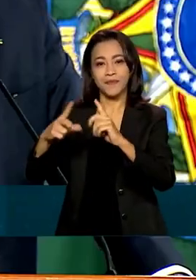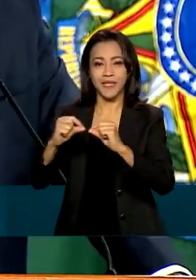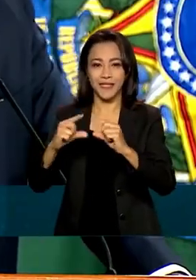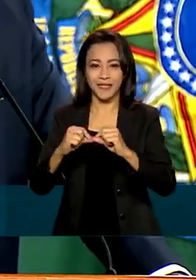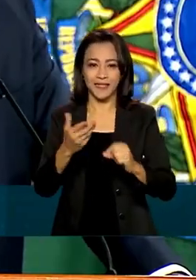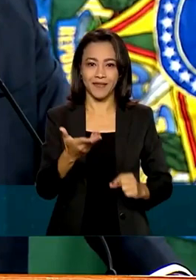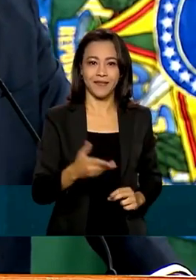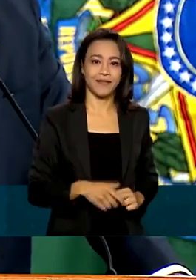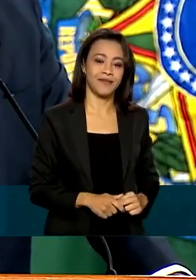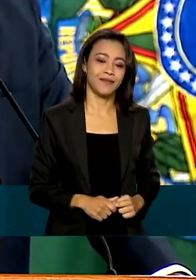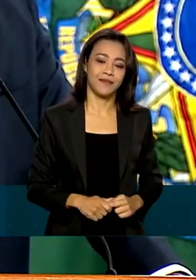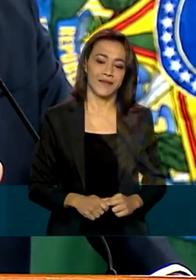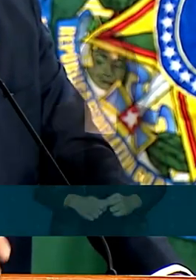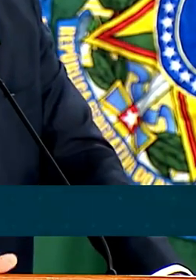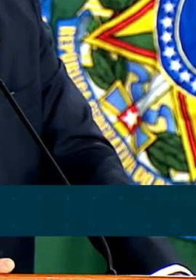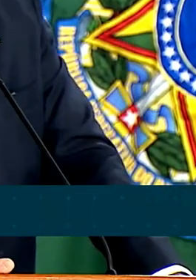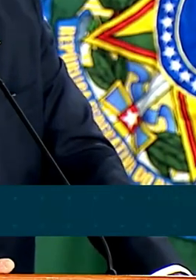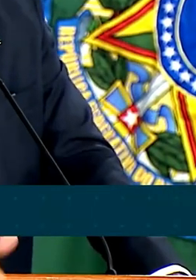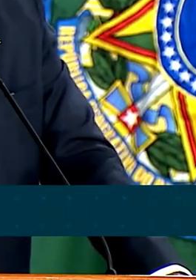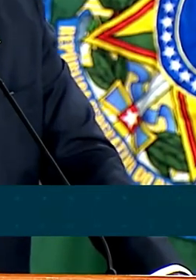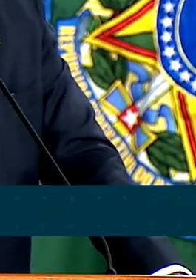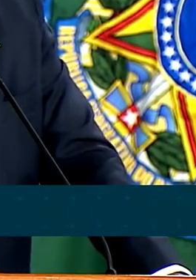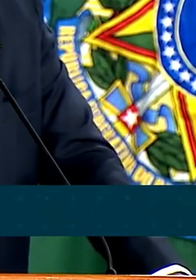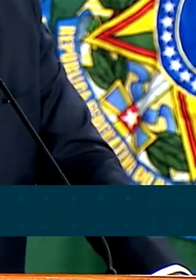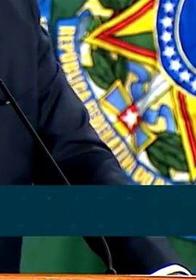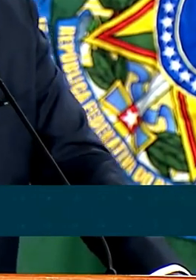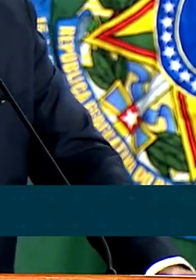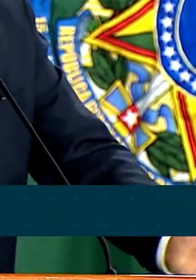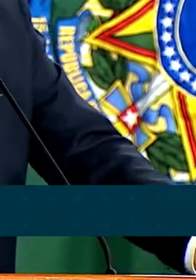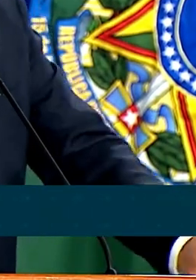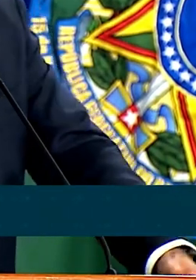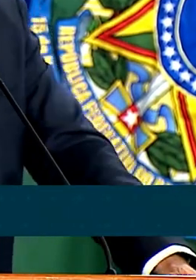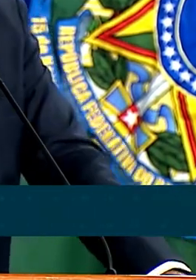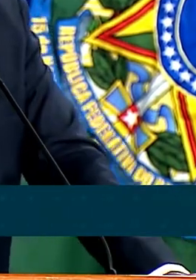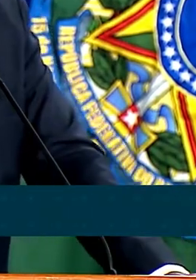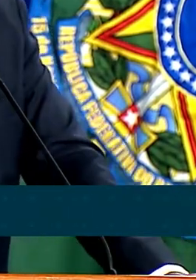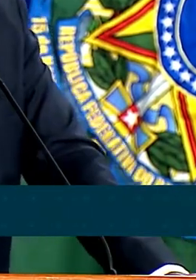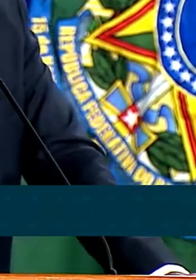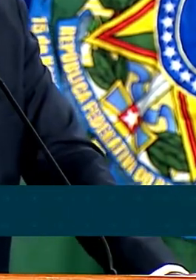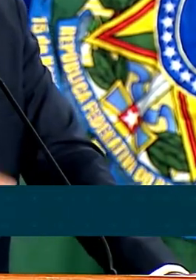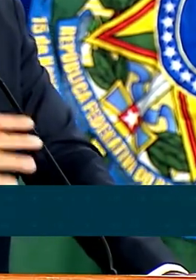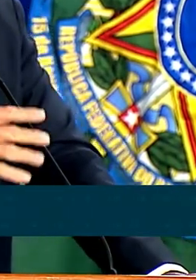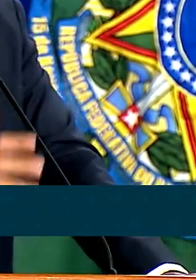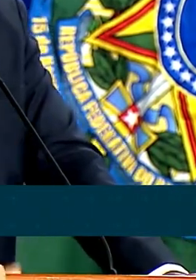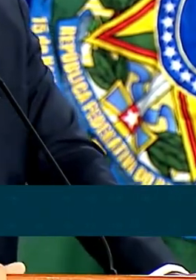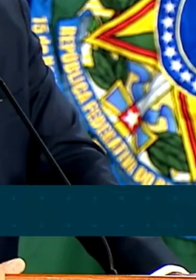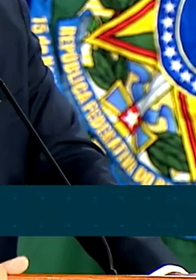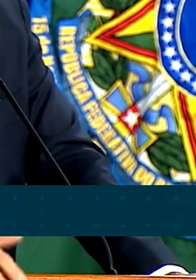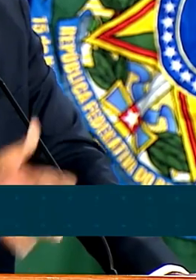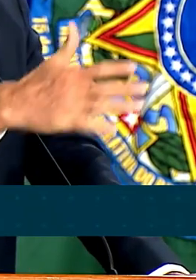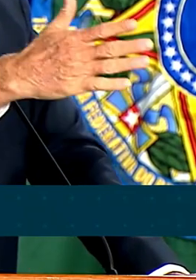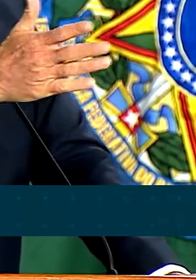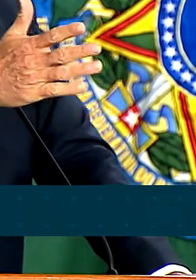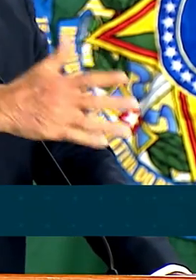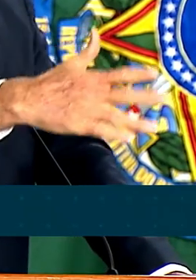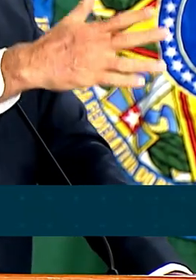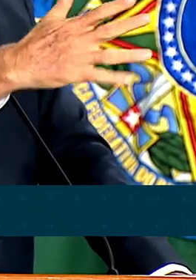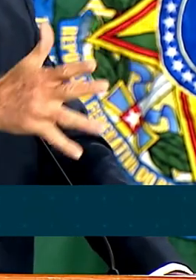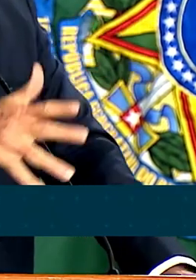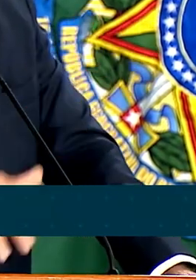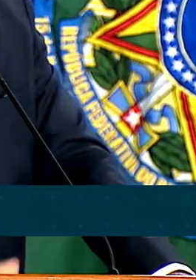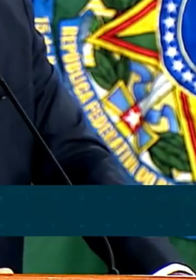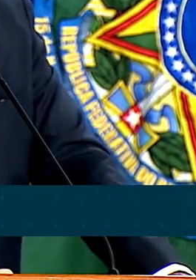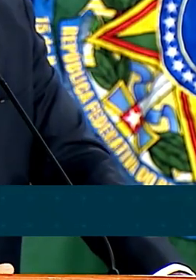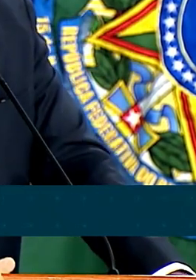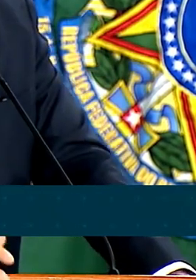Brasília. Vocês mesmos podem ter um irmão em casa, um vizinho, que não sabe da sua potencialidade. Ao ele enxergar e